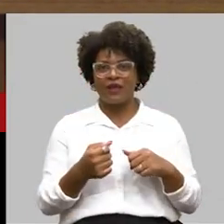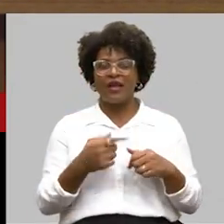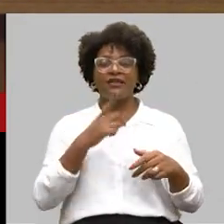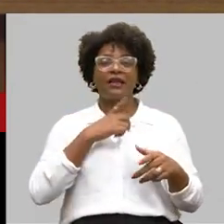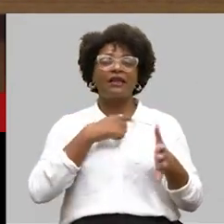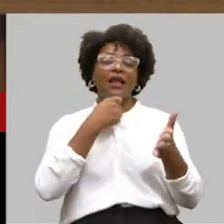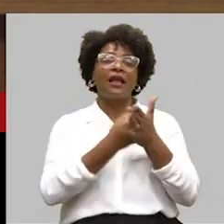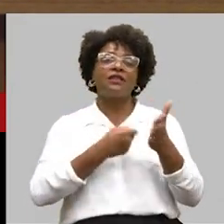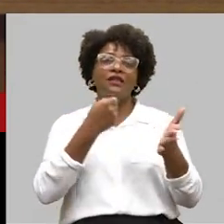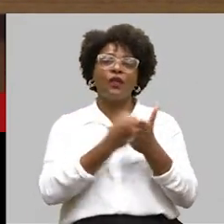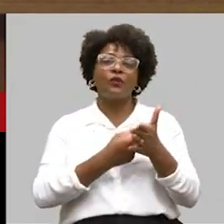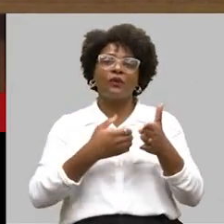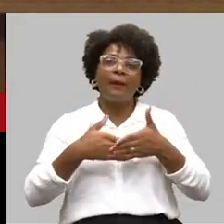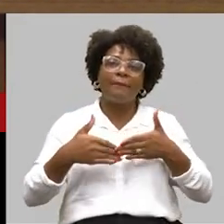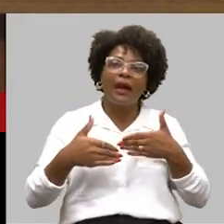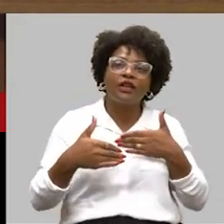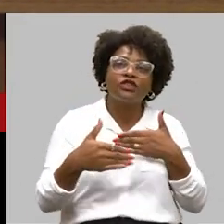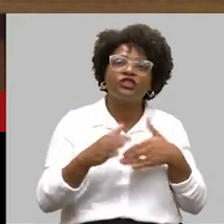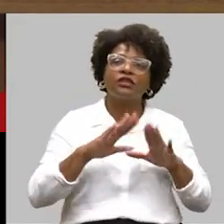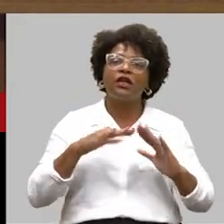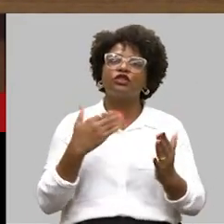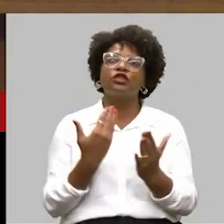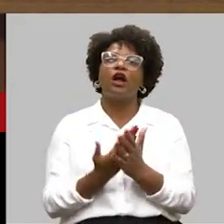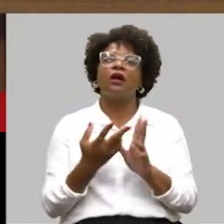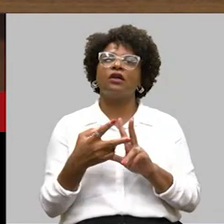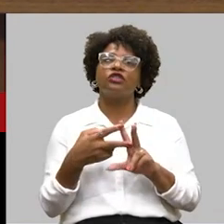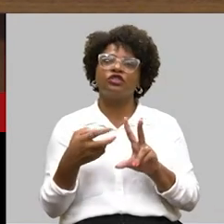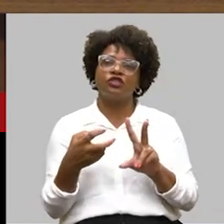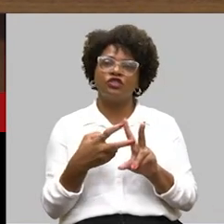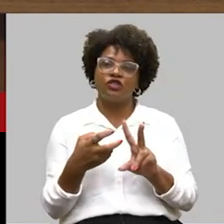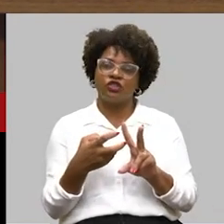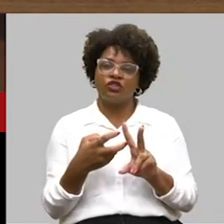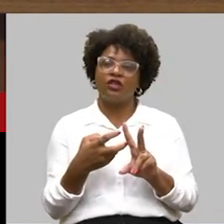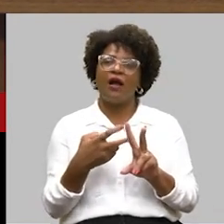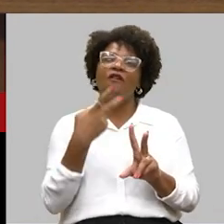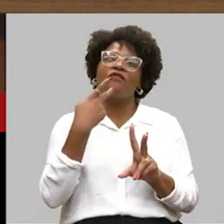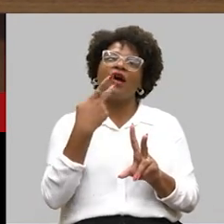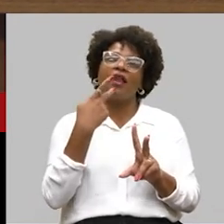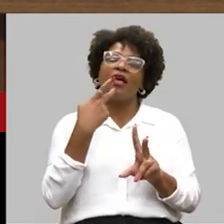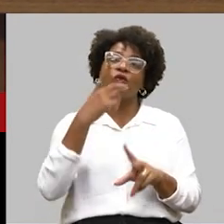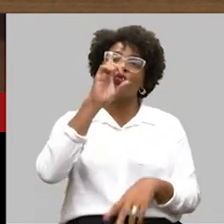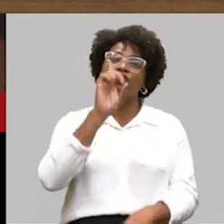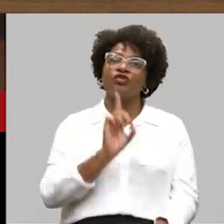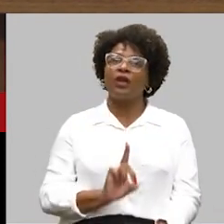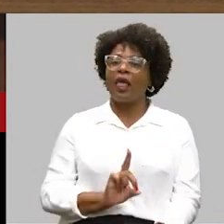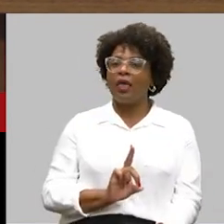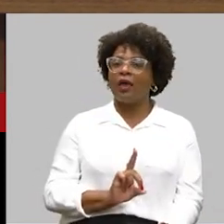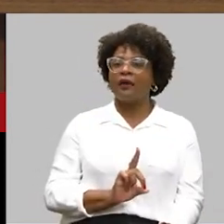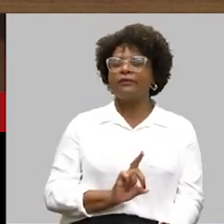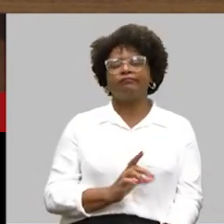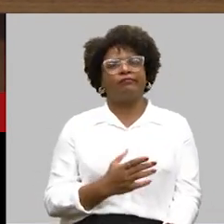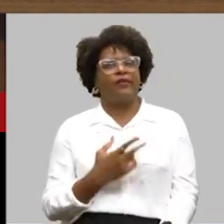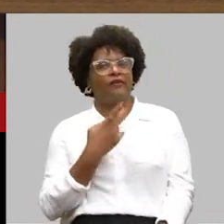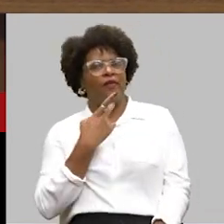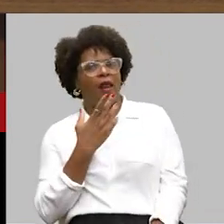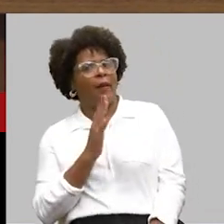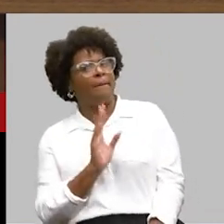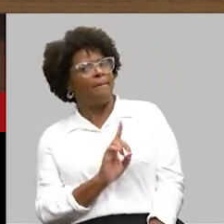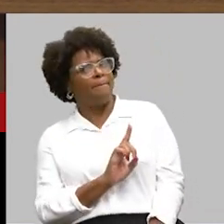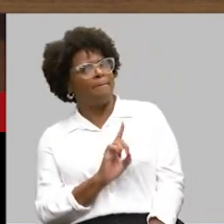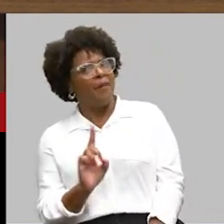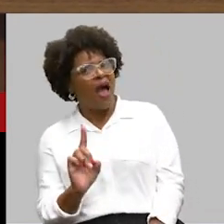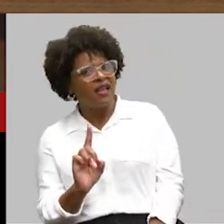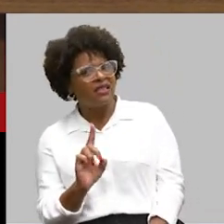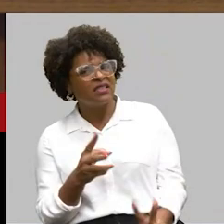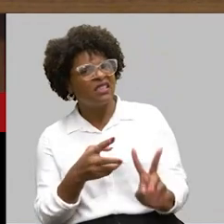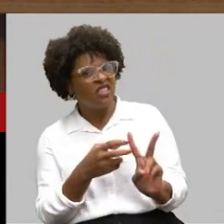quando eh a gente fala de direito falou assim mas não pode ser os indígenas que tem que dar aula pro indígena nós falou assim não mas tem que ser o